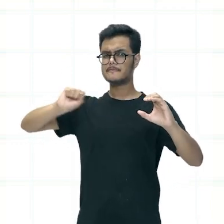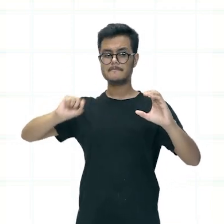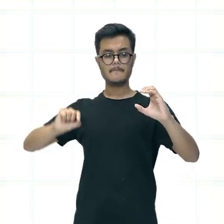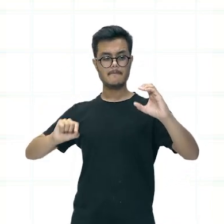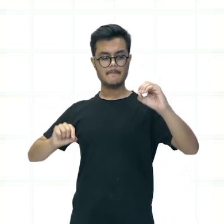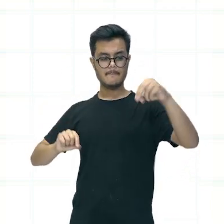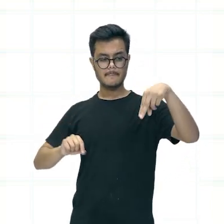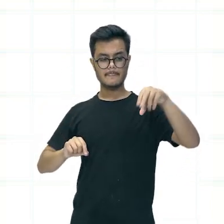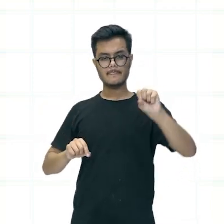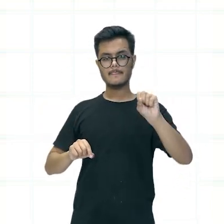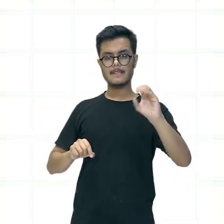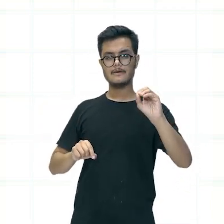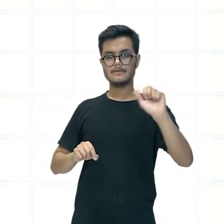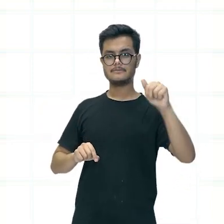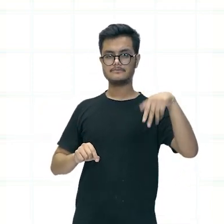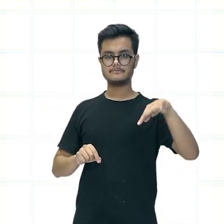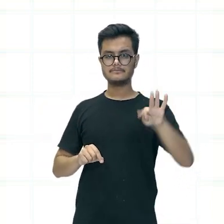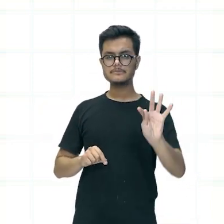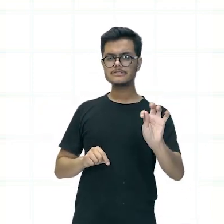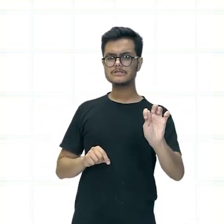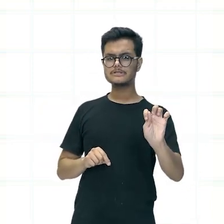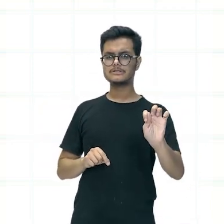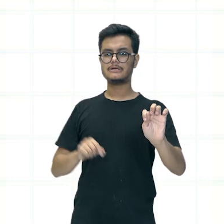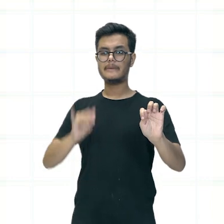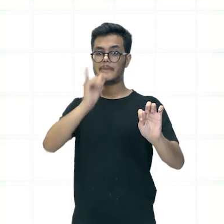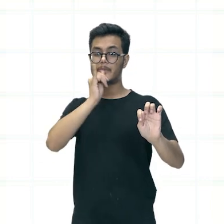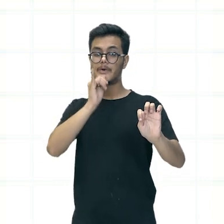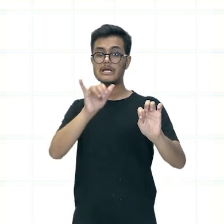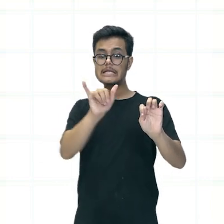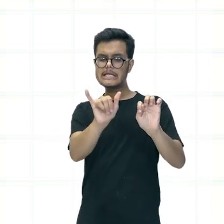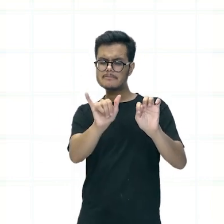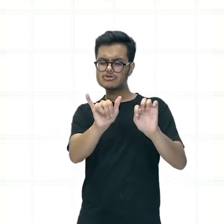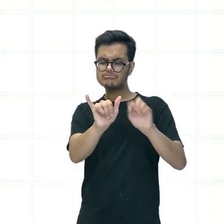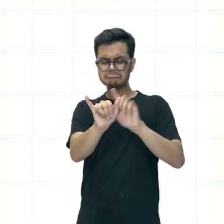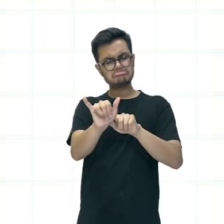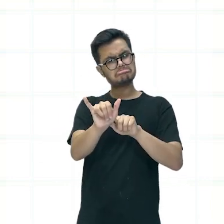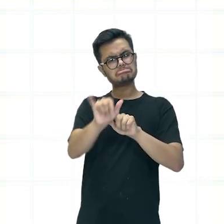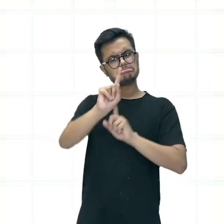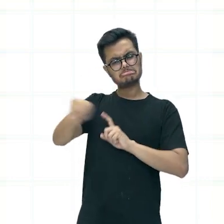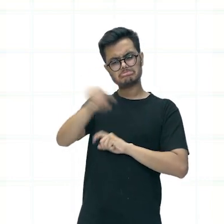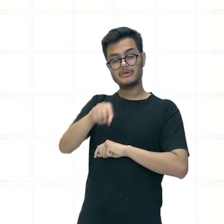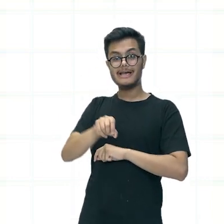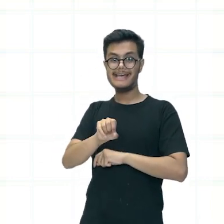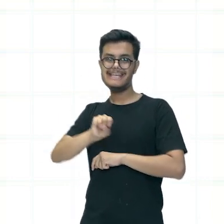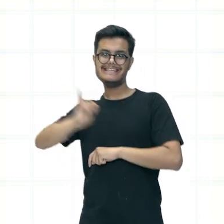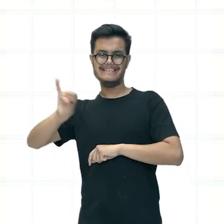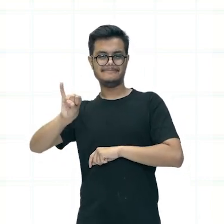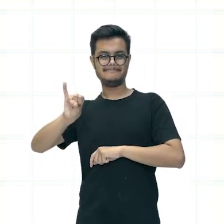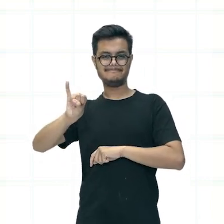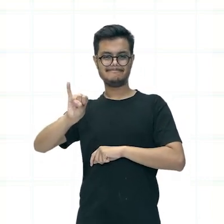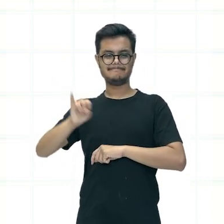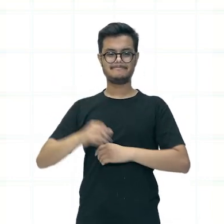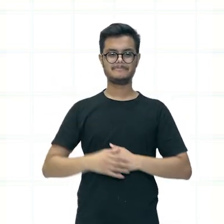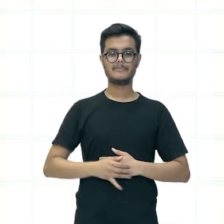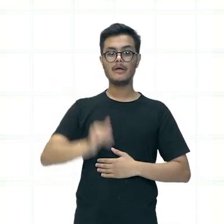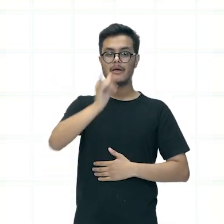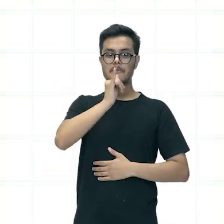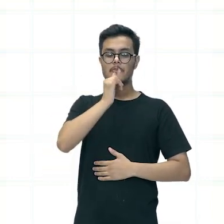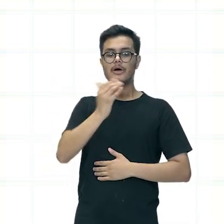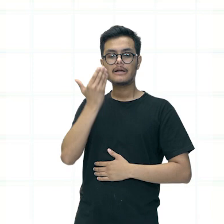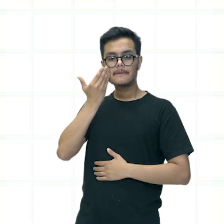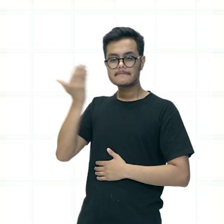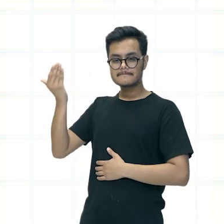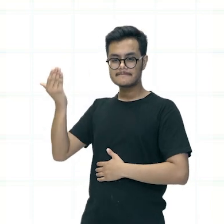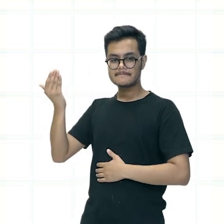Y por que letra, gente? Pelo I, tá? Vejam comigo. Cry, que quer